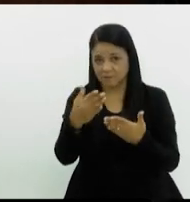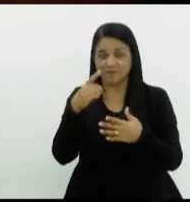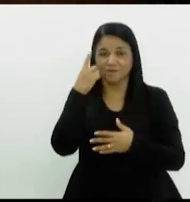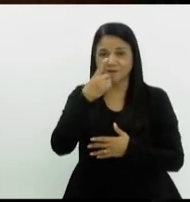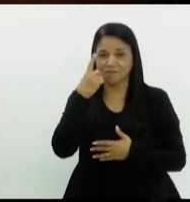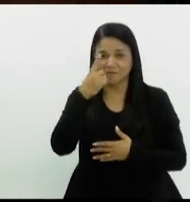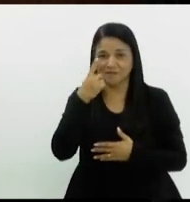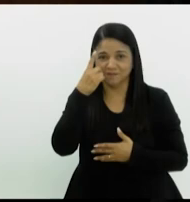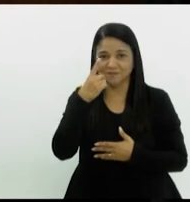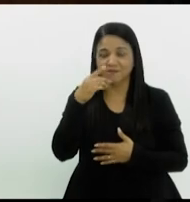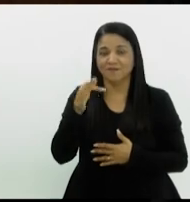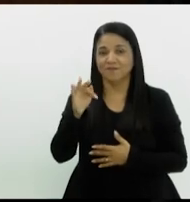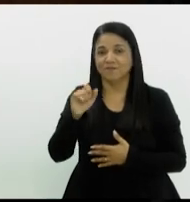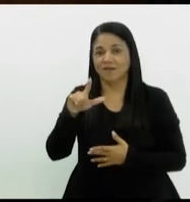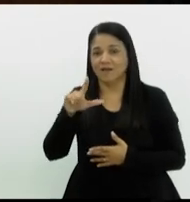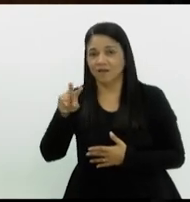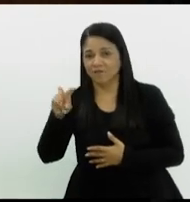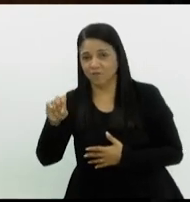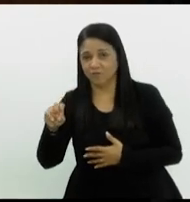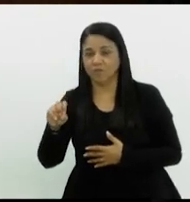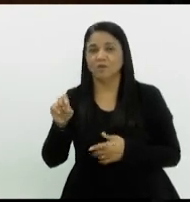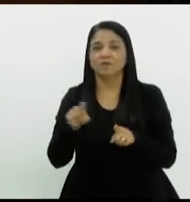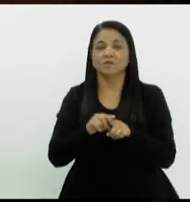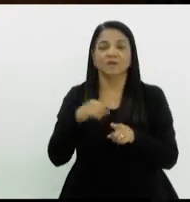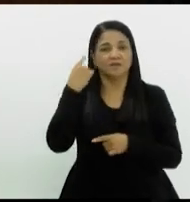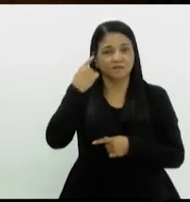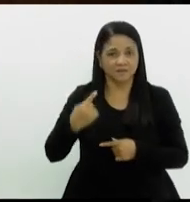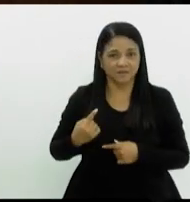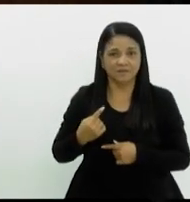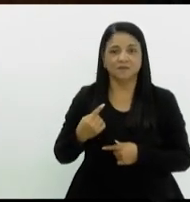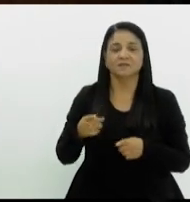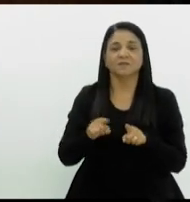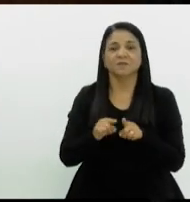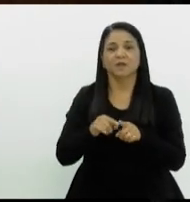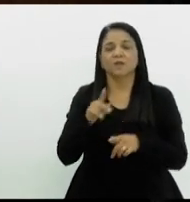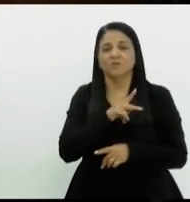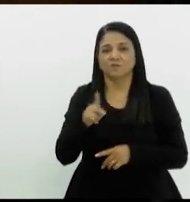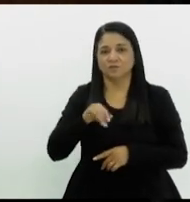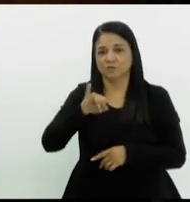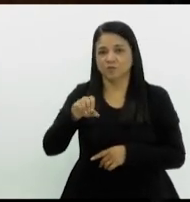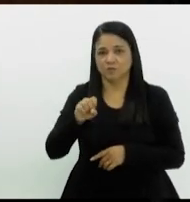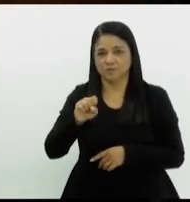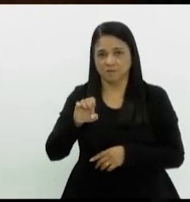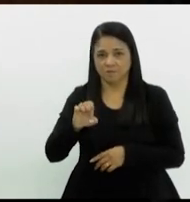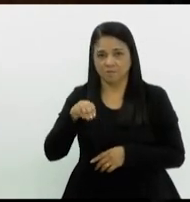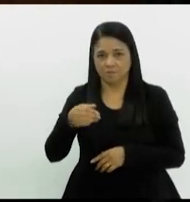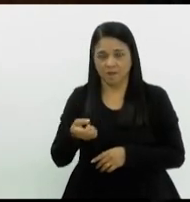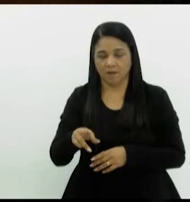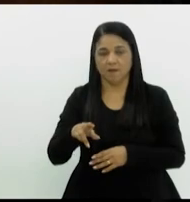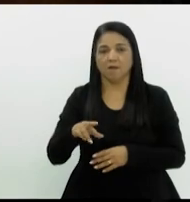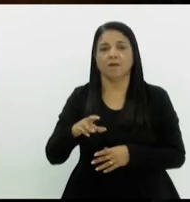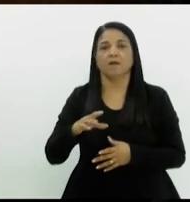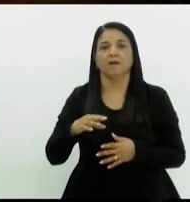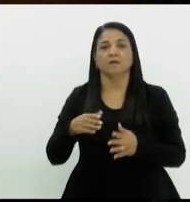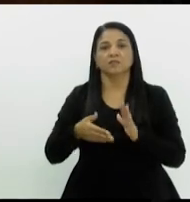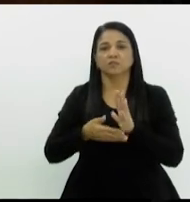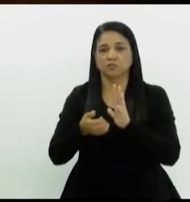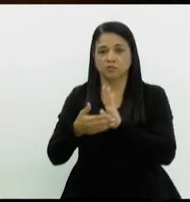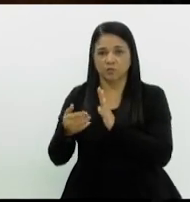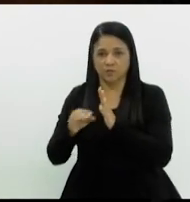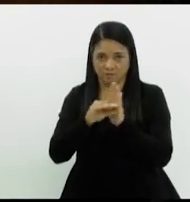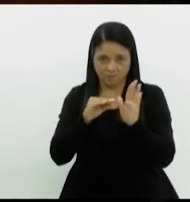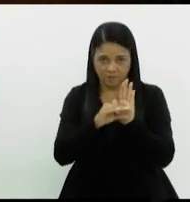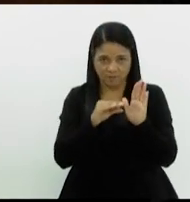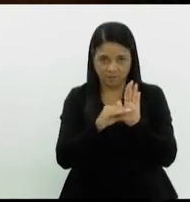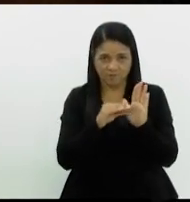deputado Flávio Serafini, a deputada Dani Monteiro, o deputado professor Josemar, a toda a bancada que retirou as